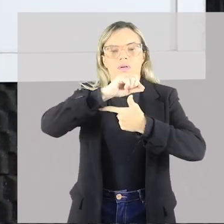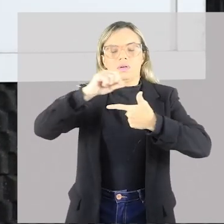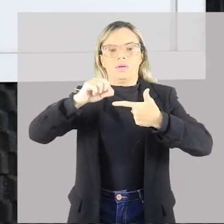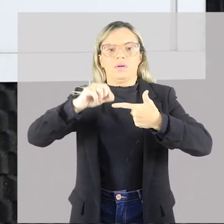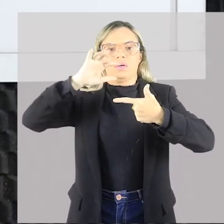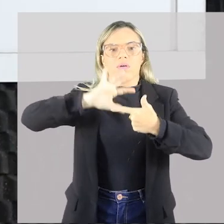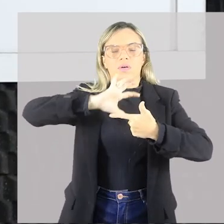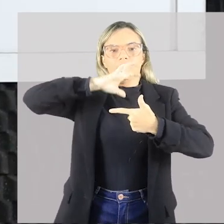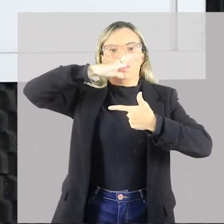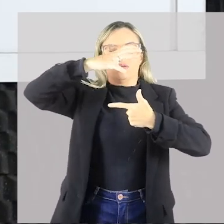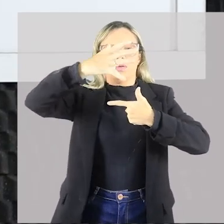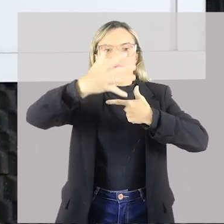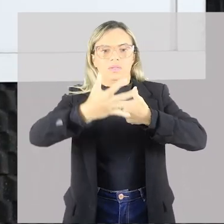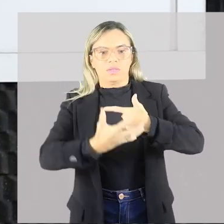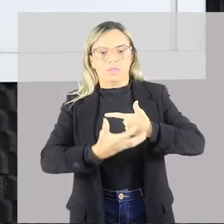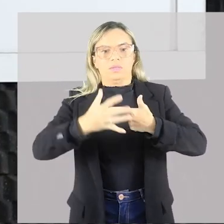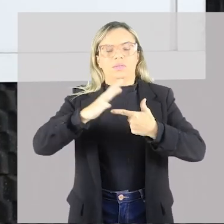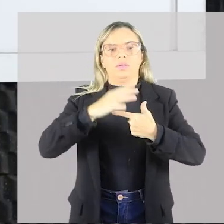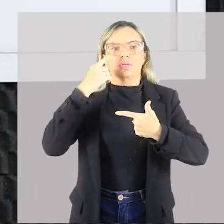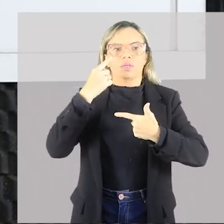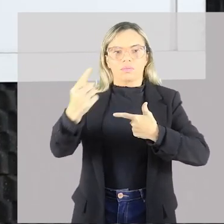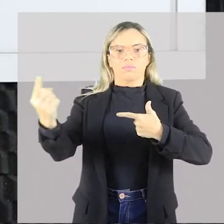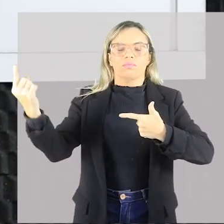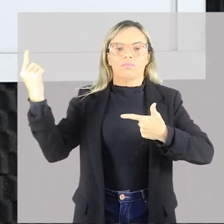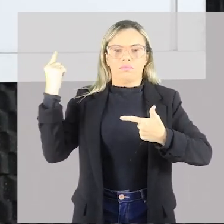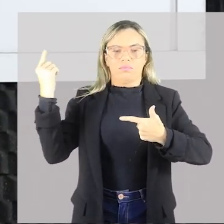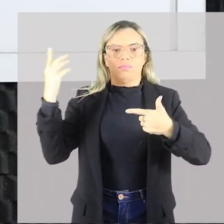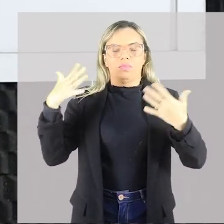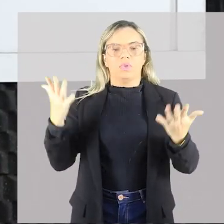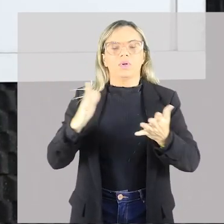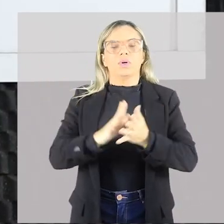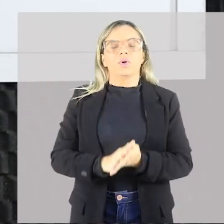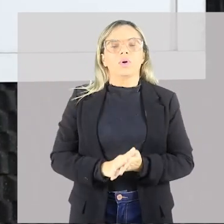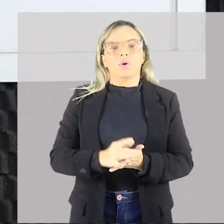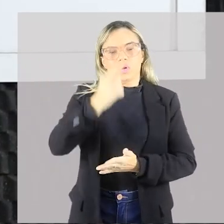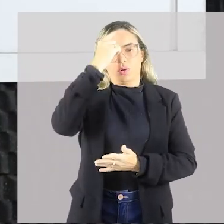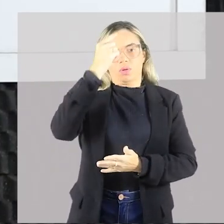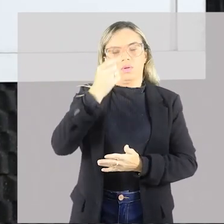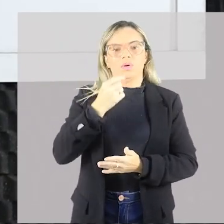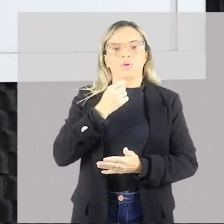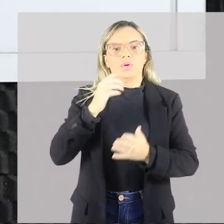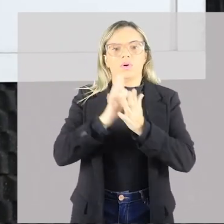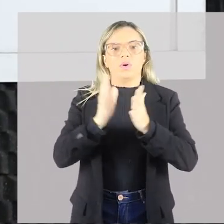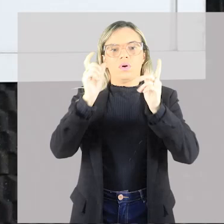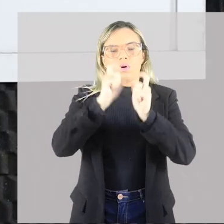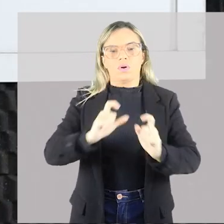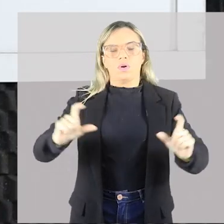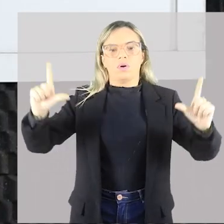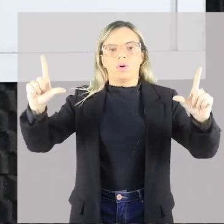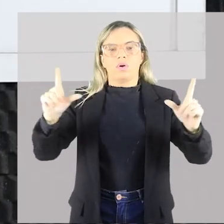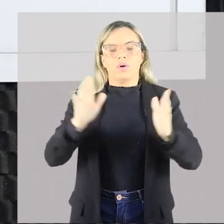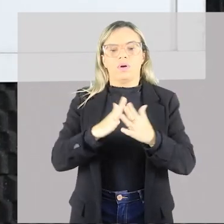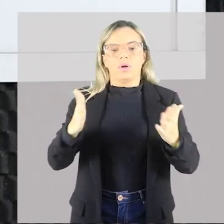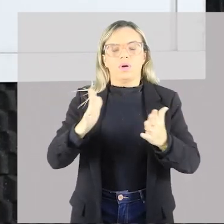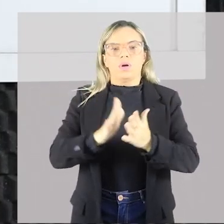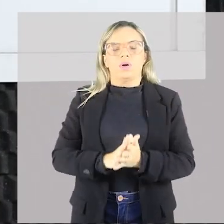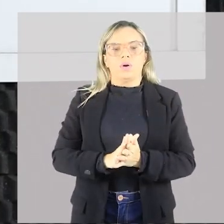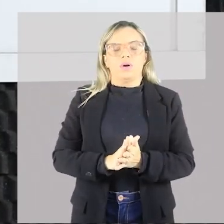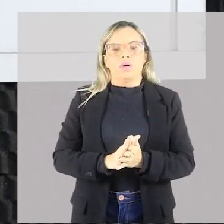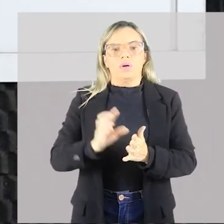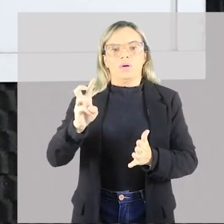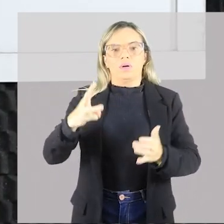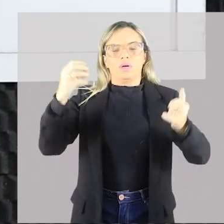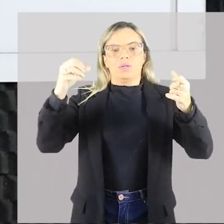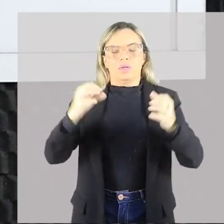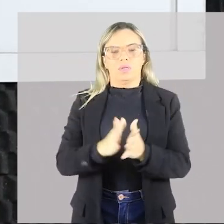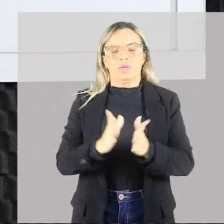que são aquelas figuras tridimensionais, turma. Figuras que têm 3 dimensões, comprimento, largura